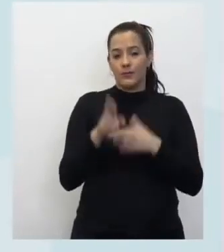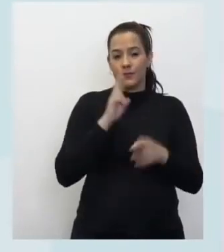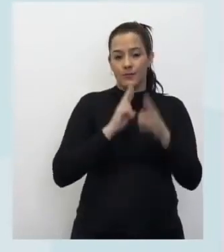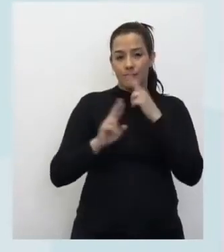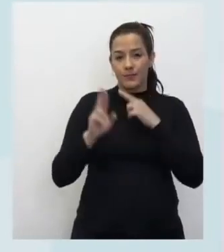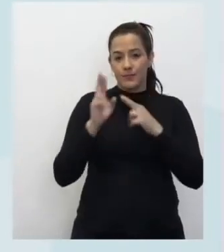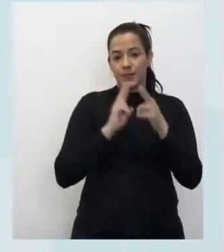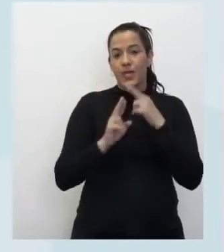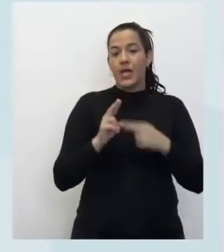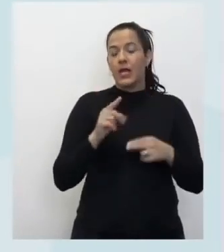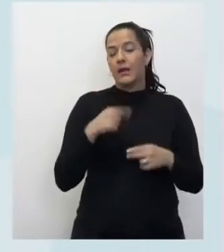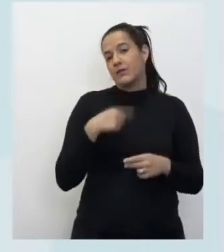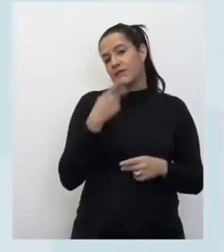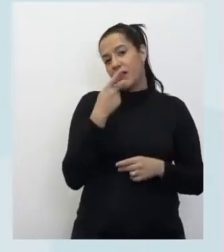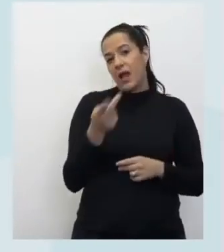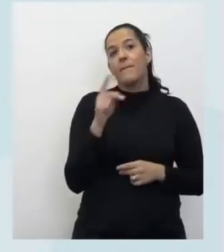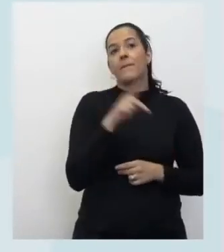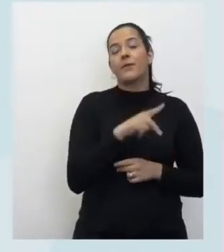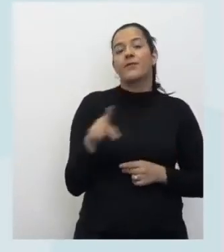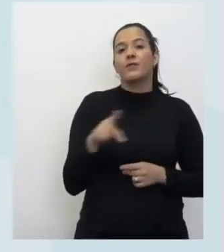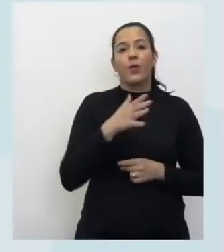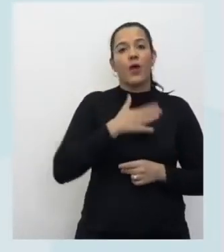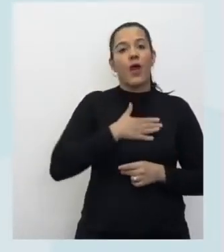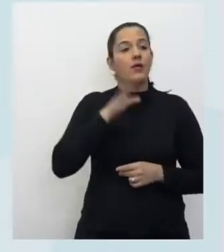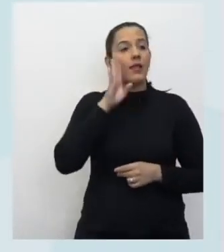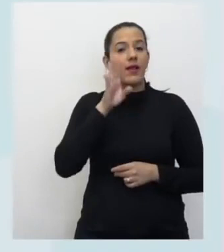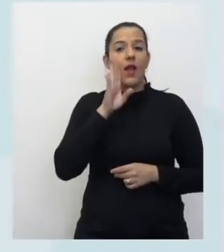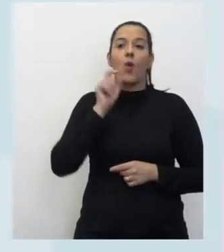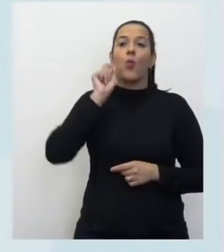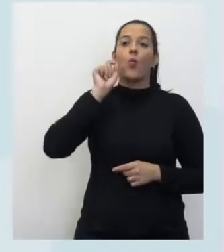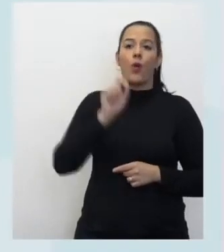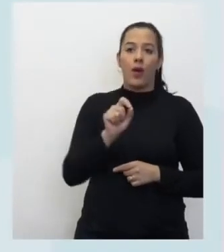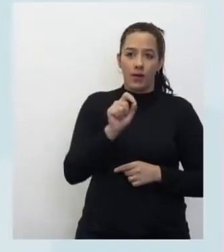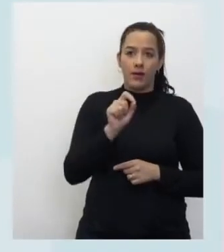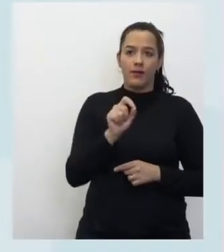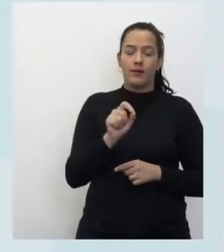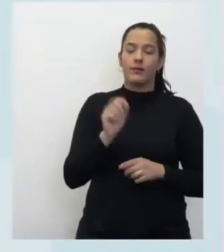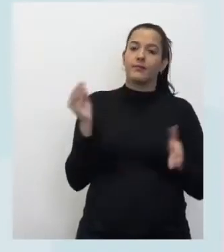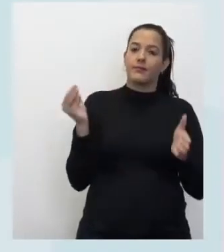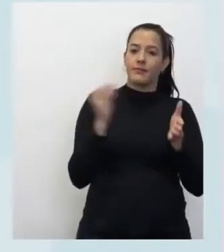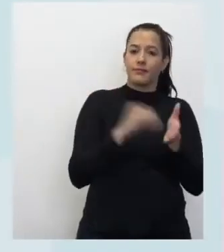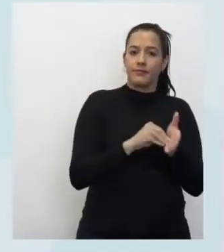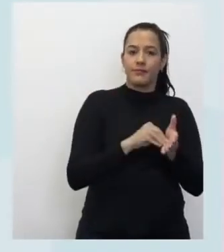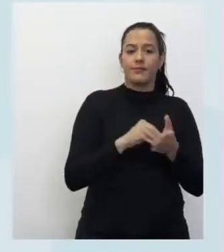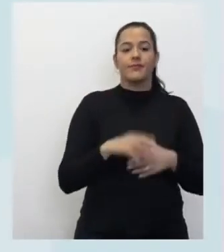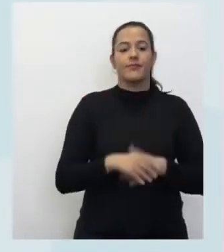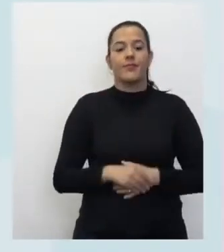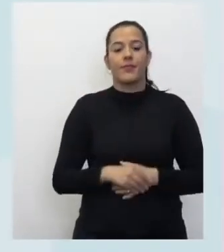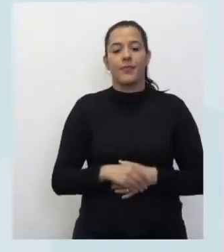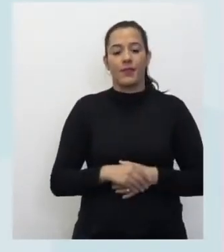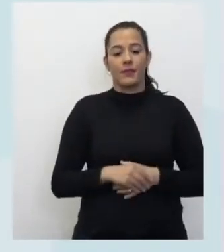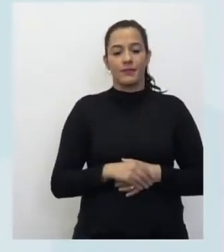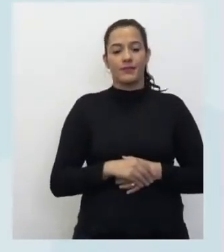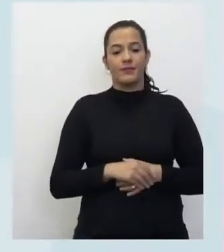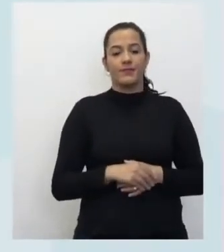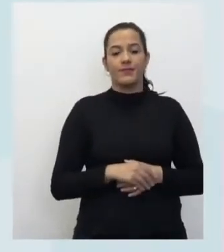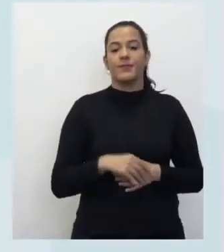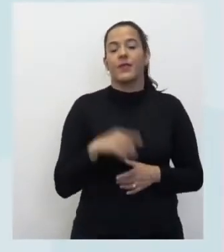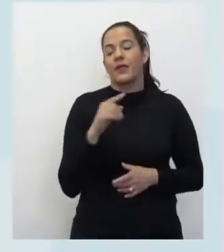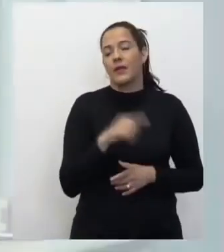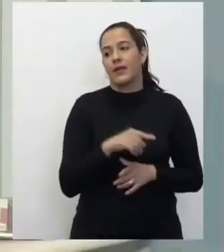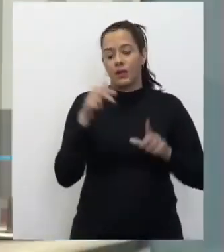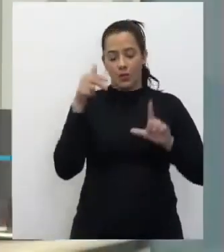se tivesse essa personagem com essa outra. Uma novela com a Carminha, você imaginou? Com a Carminha e com a Nazaré?